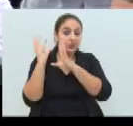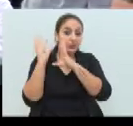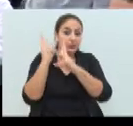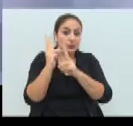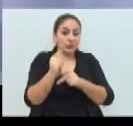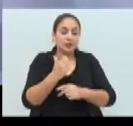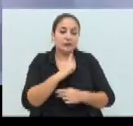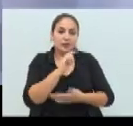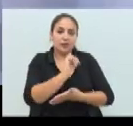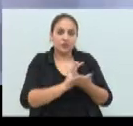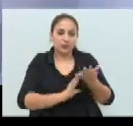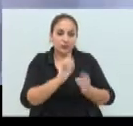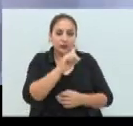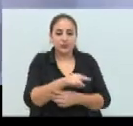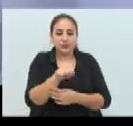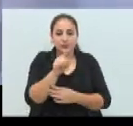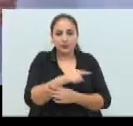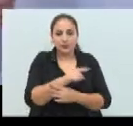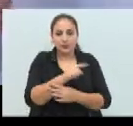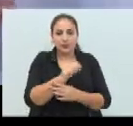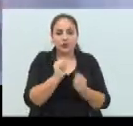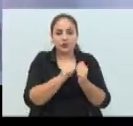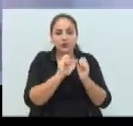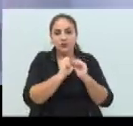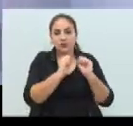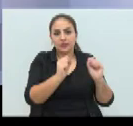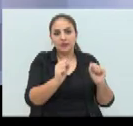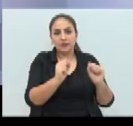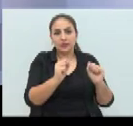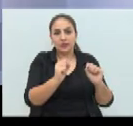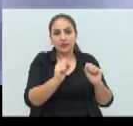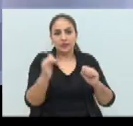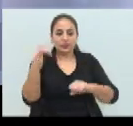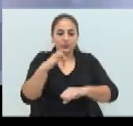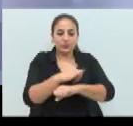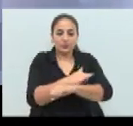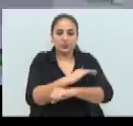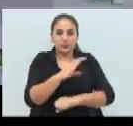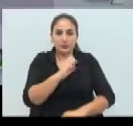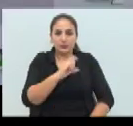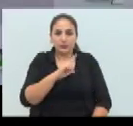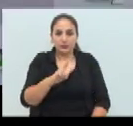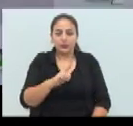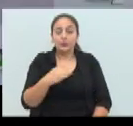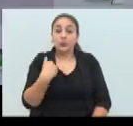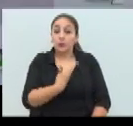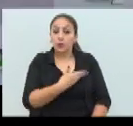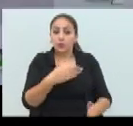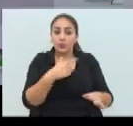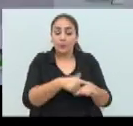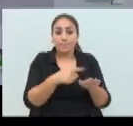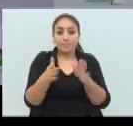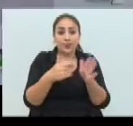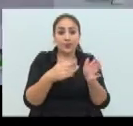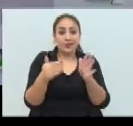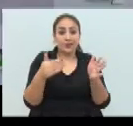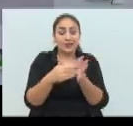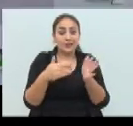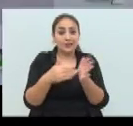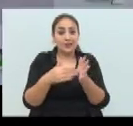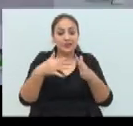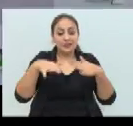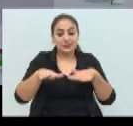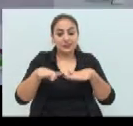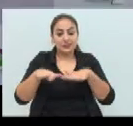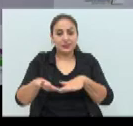de história, teria as atividades suspensas pela Secretaria da Aviação Civil. O prazo nosso limite é estar até